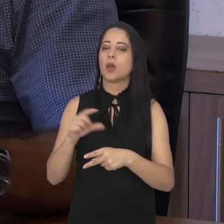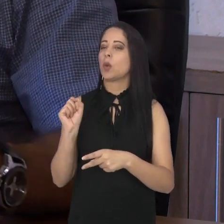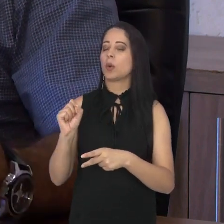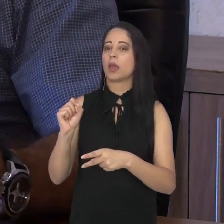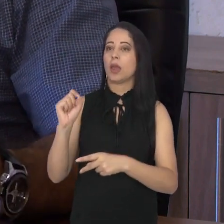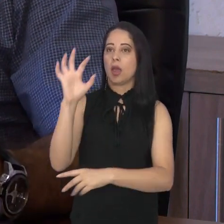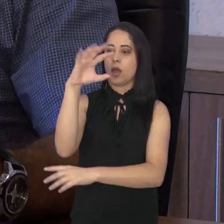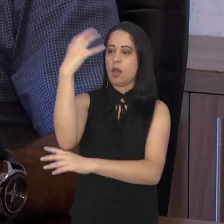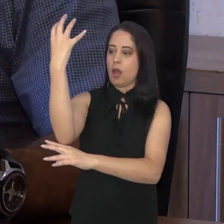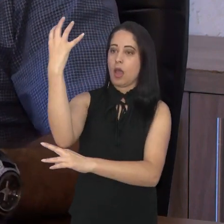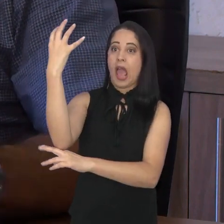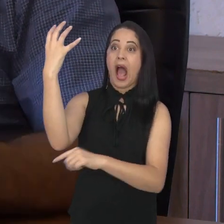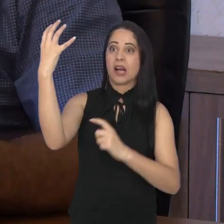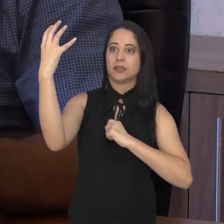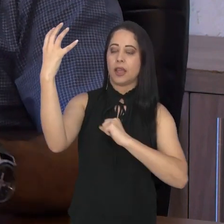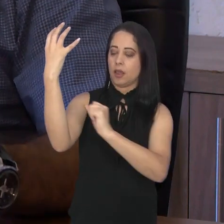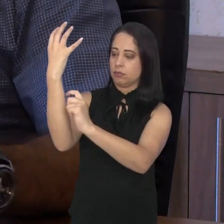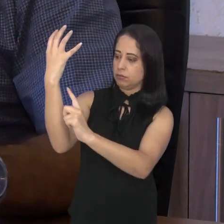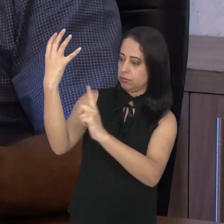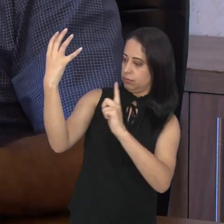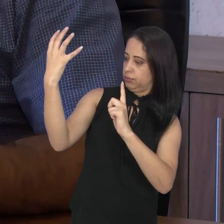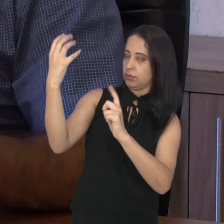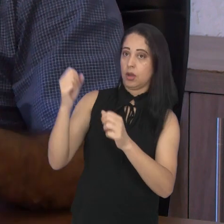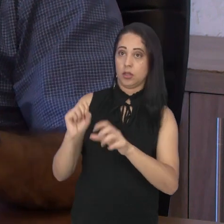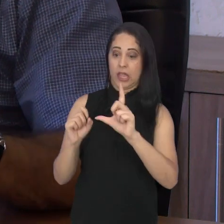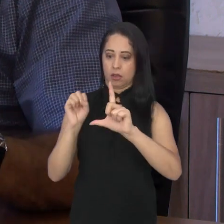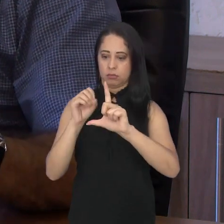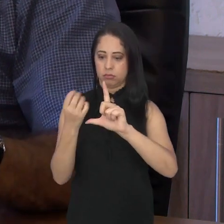o diagnóstico das aves, estão fazendo,